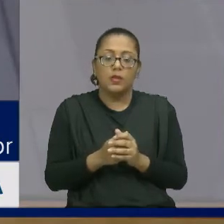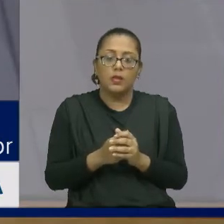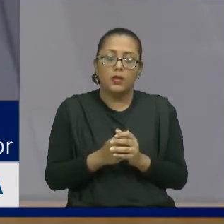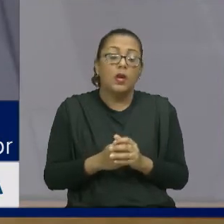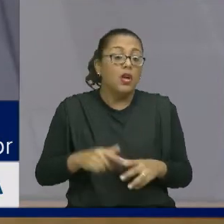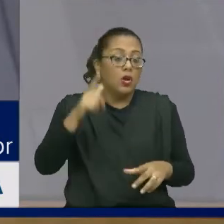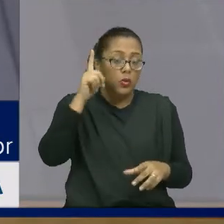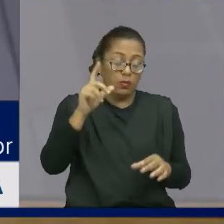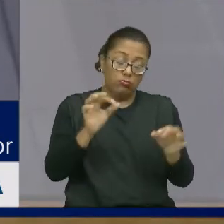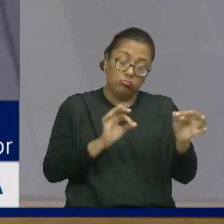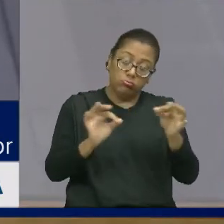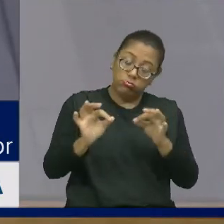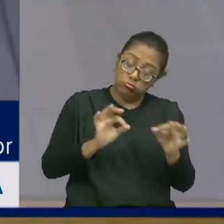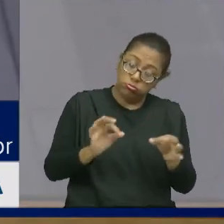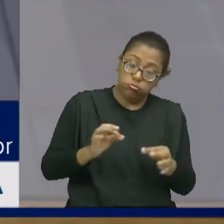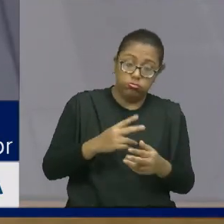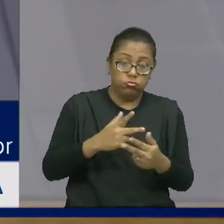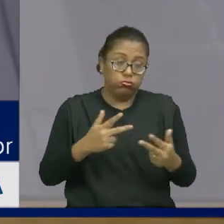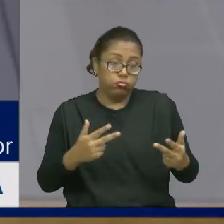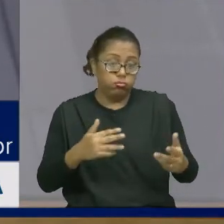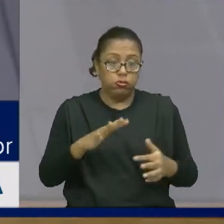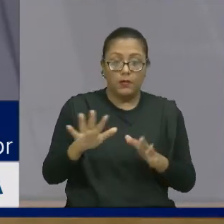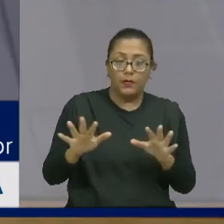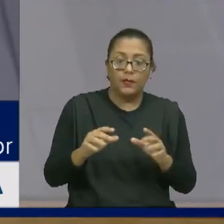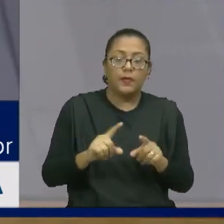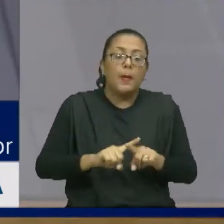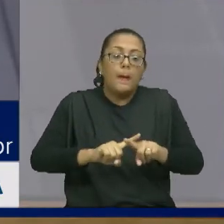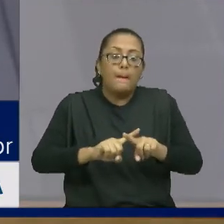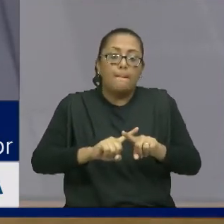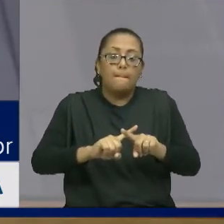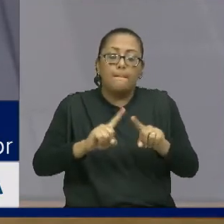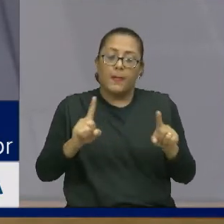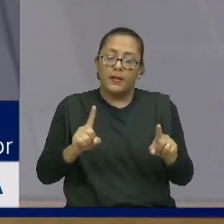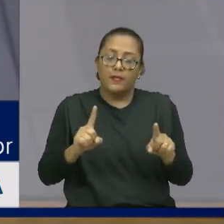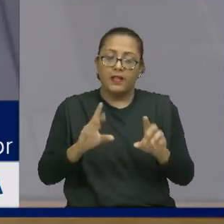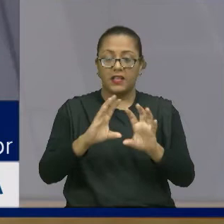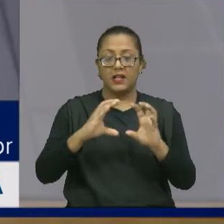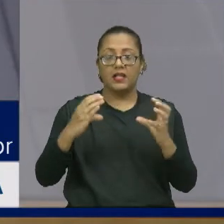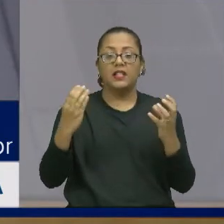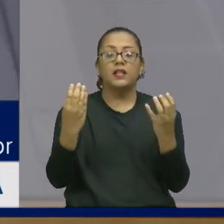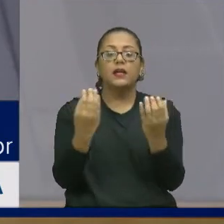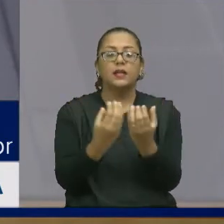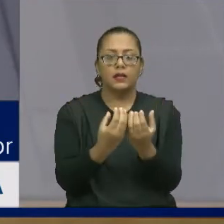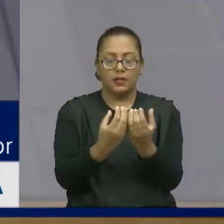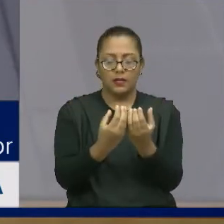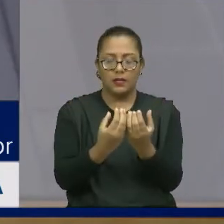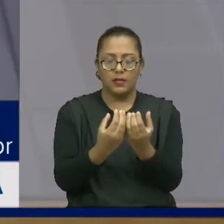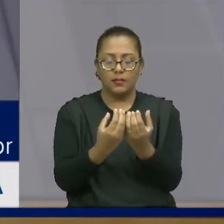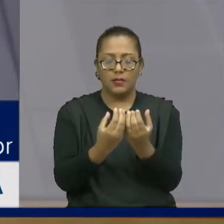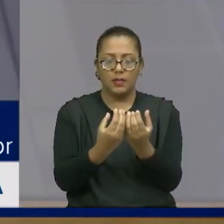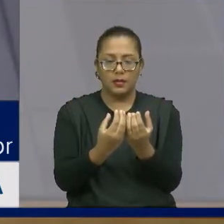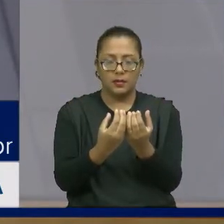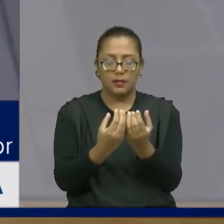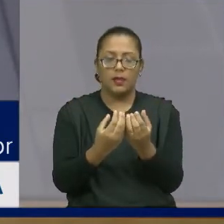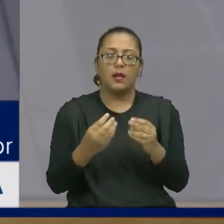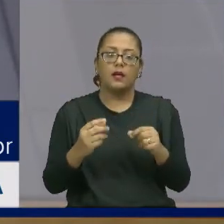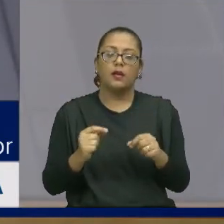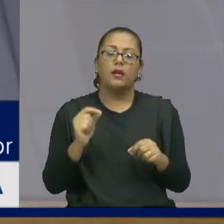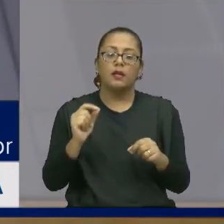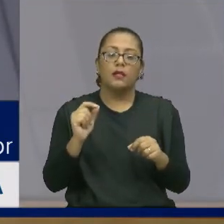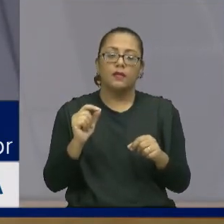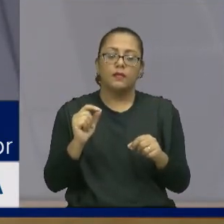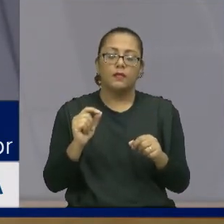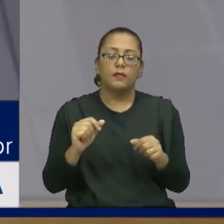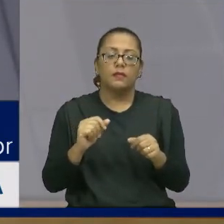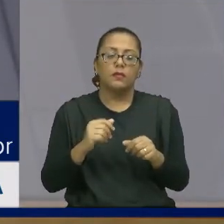da estrutura, com a criação de câmaras e conselhos específicos para determinados